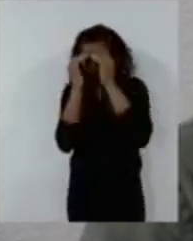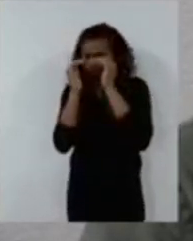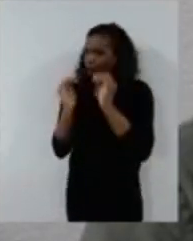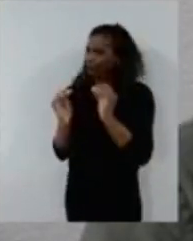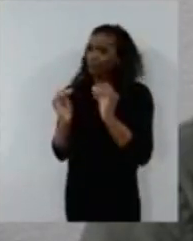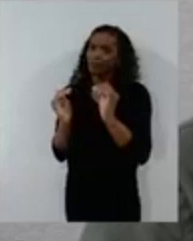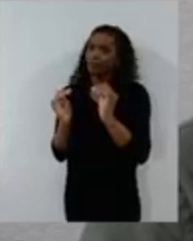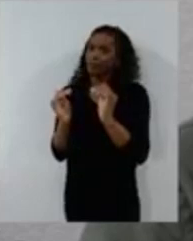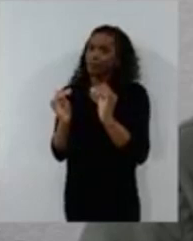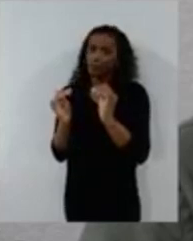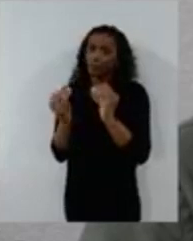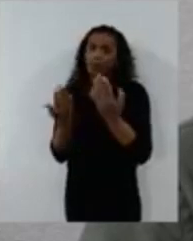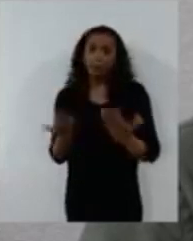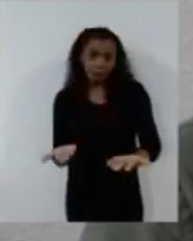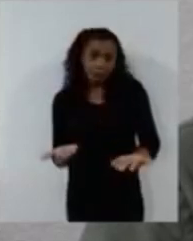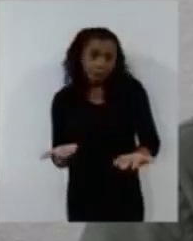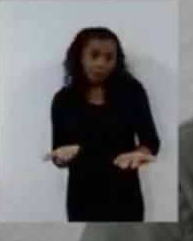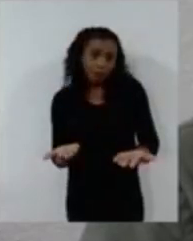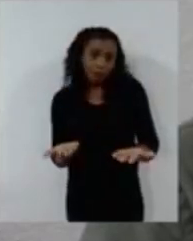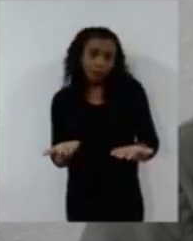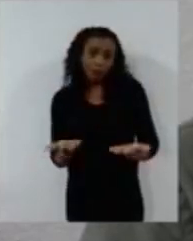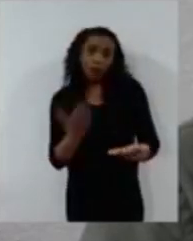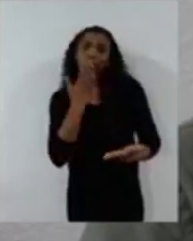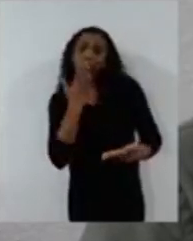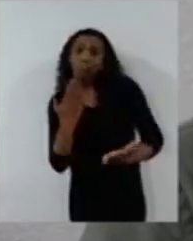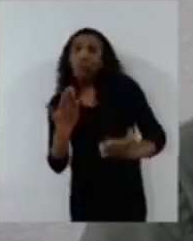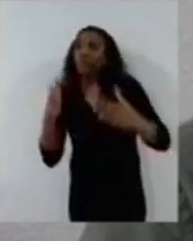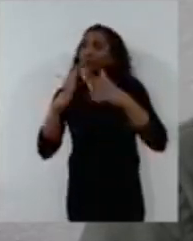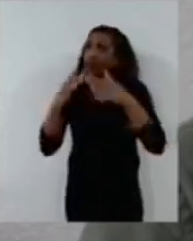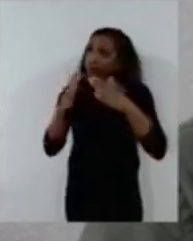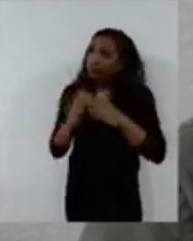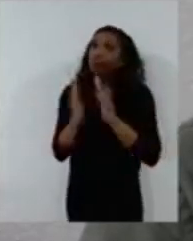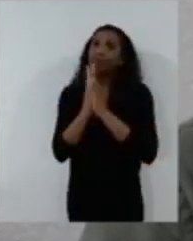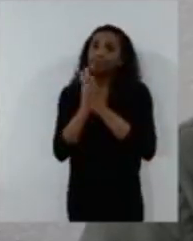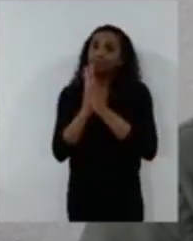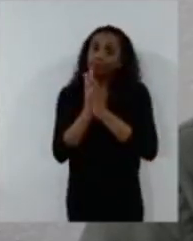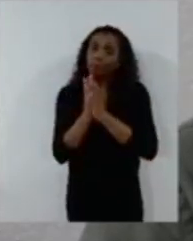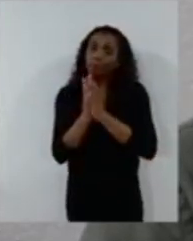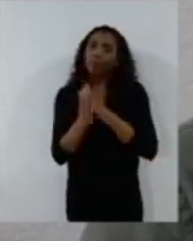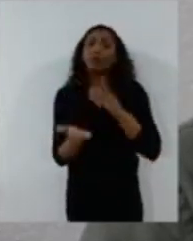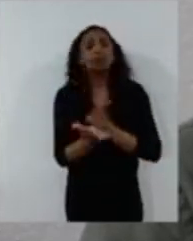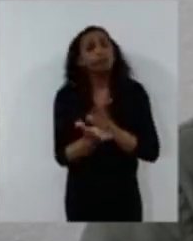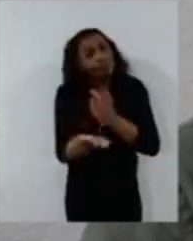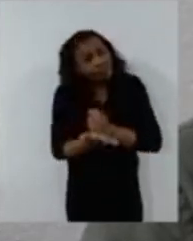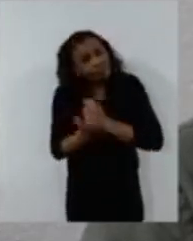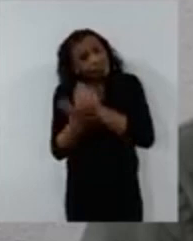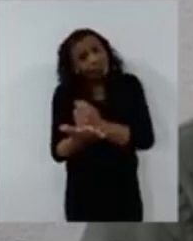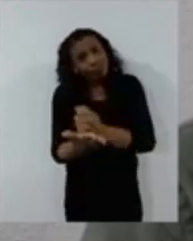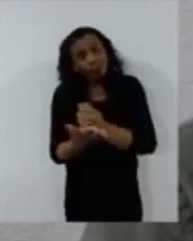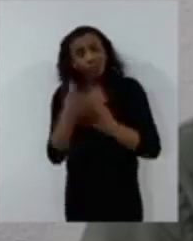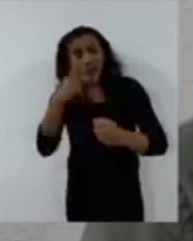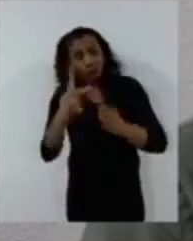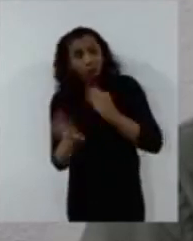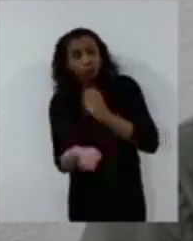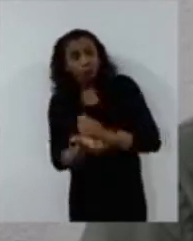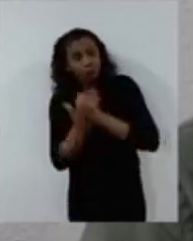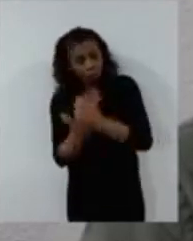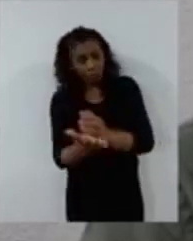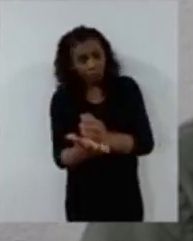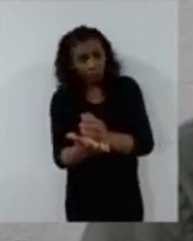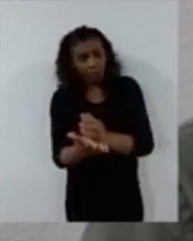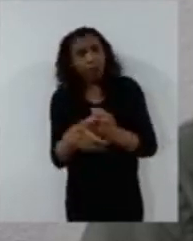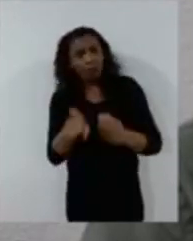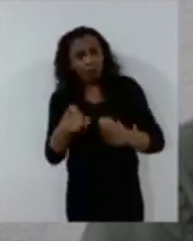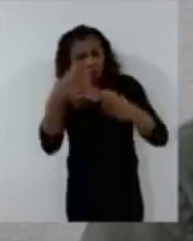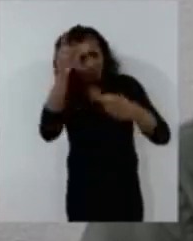aqui o meu apelo para que você possa contribuir. A sua contribuição, a sua